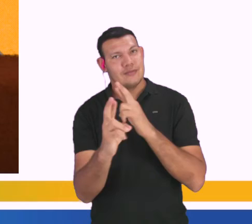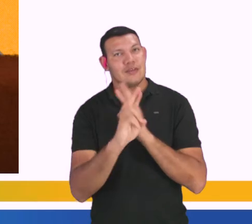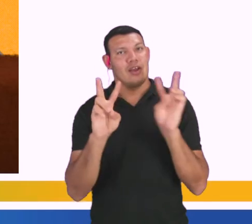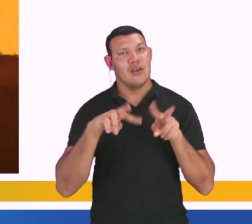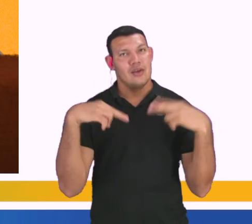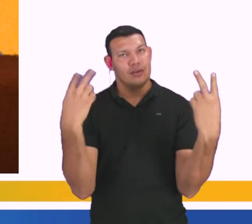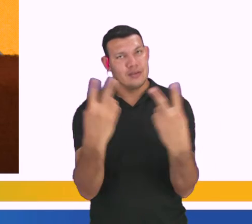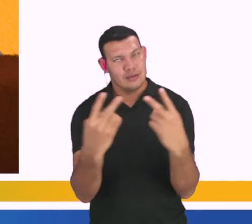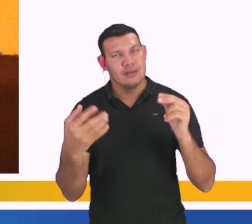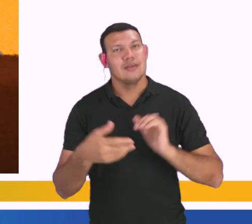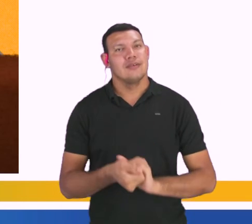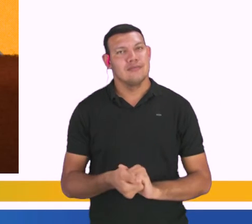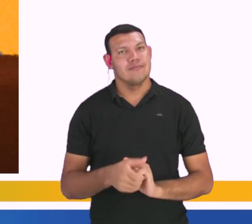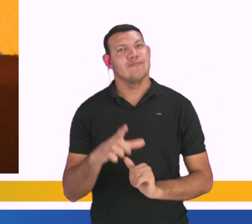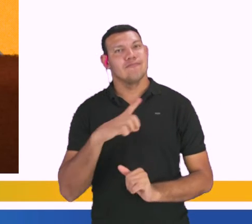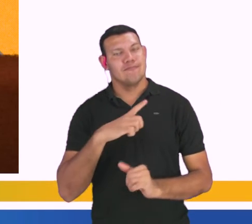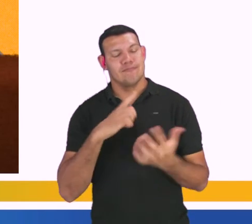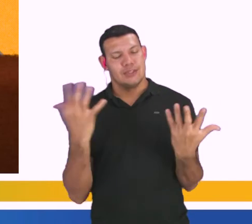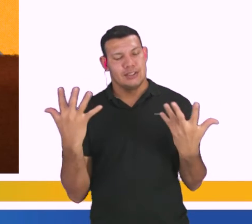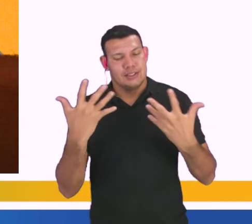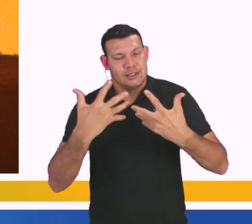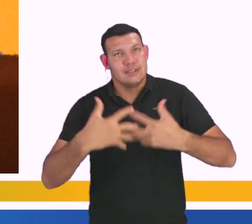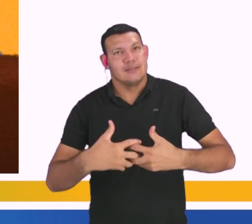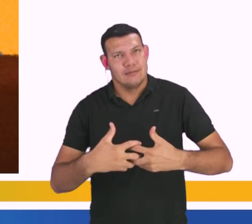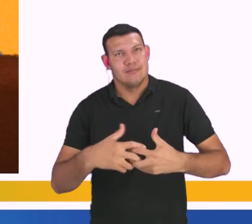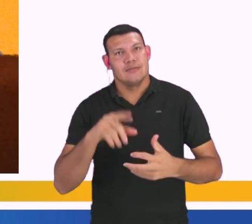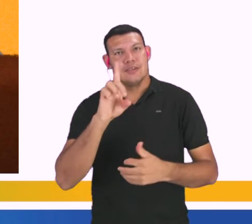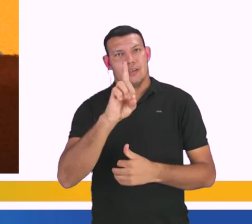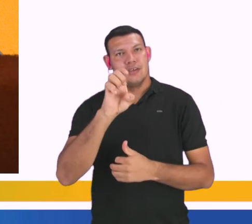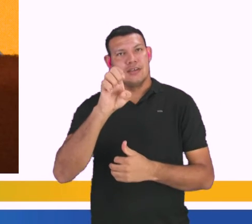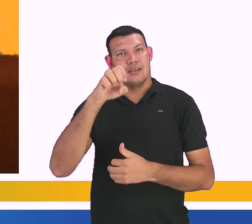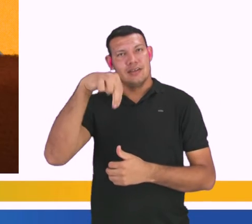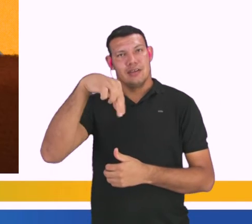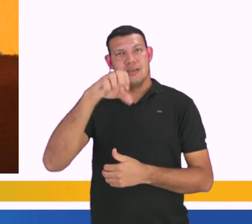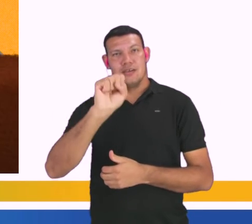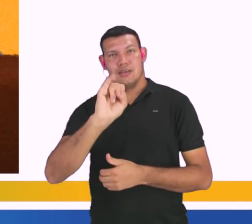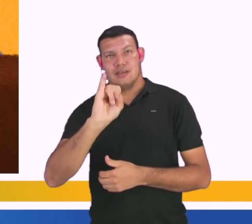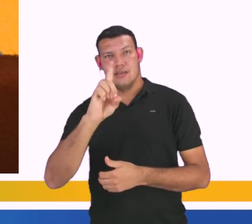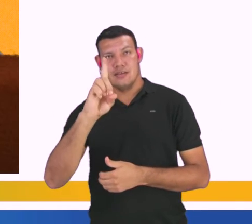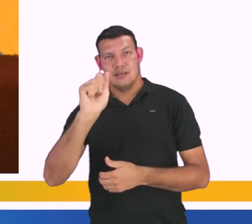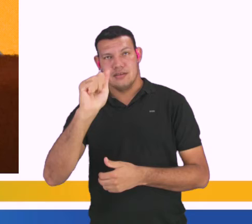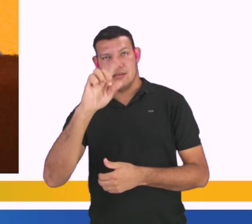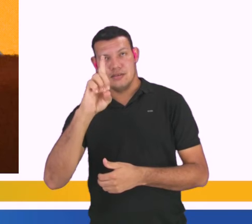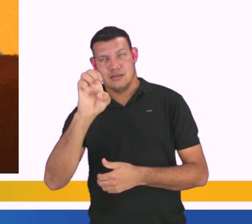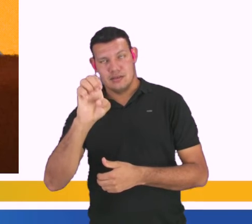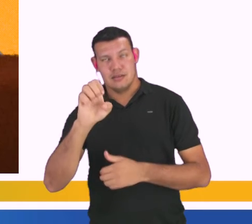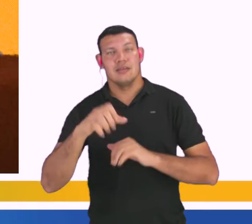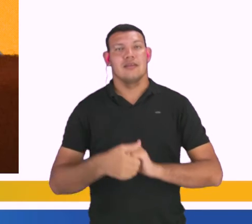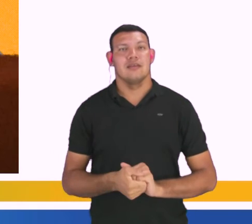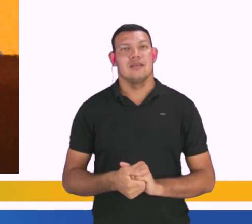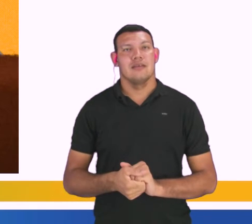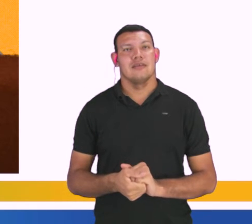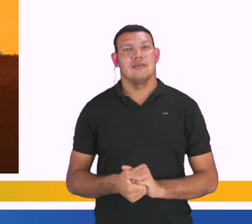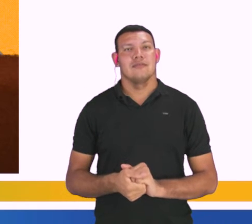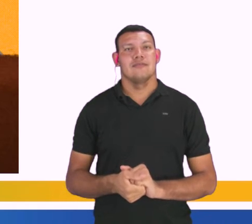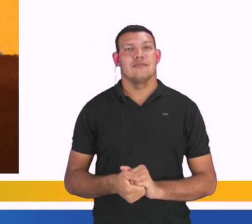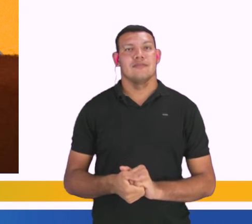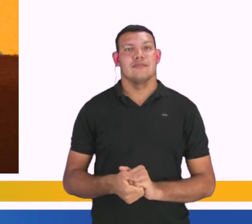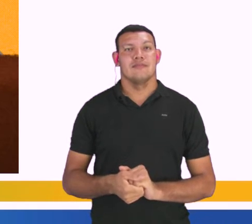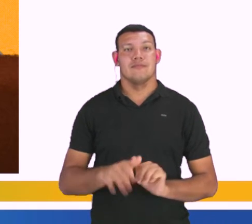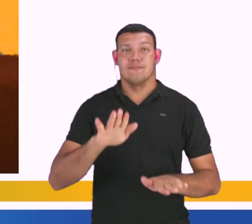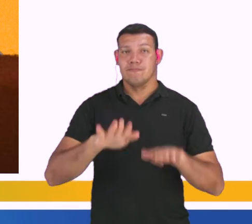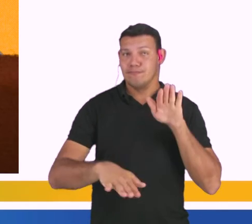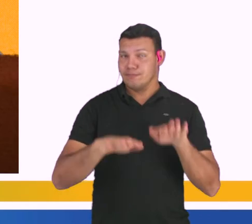o que acontece? Vai ter interferência na densidade, que é a distribuição dessa massa aí ao longo de determinado